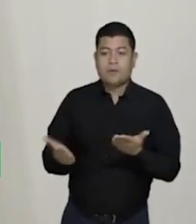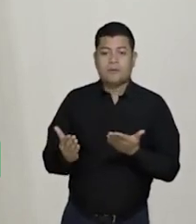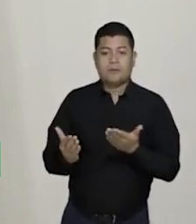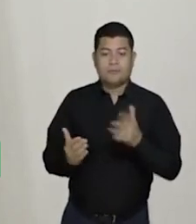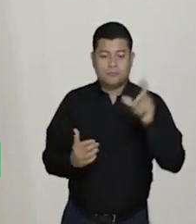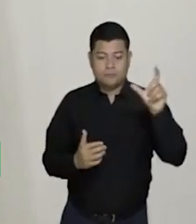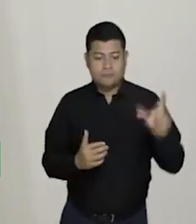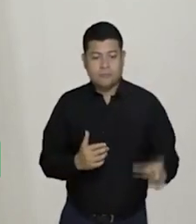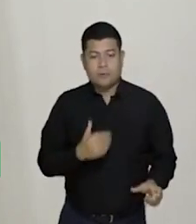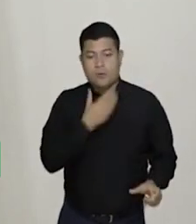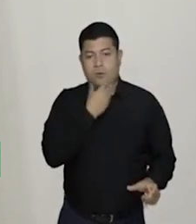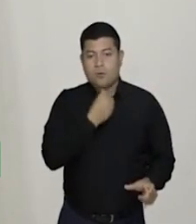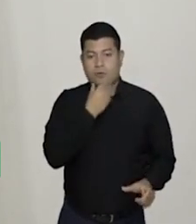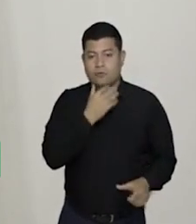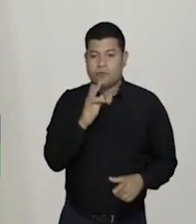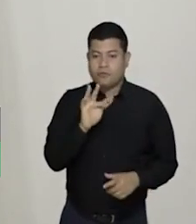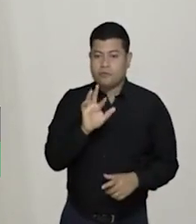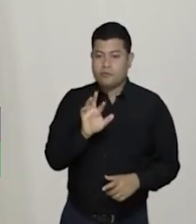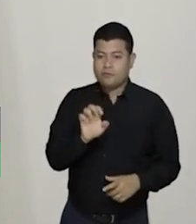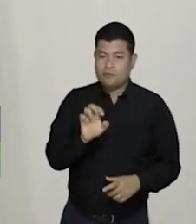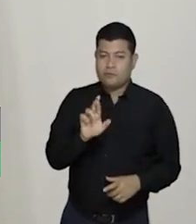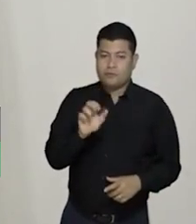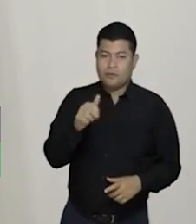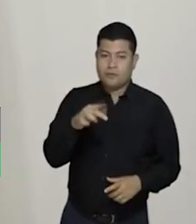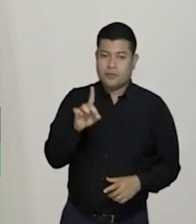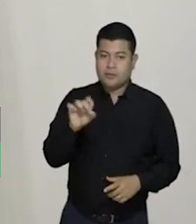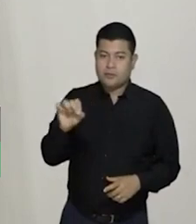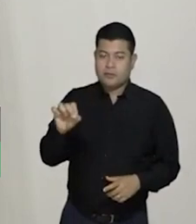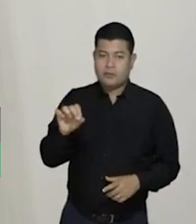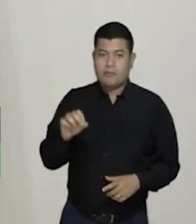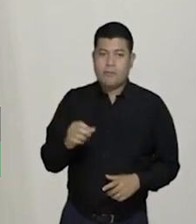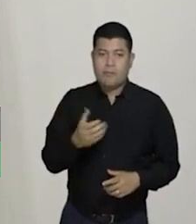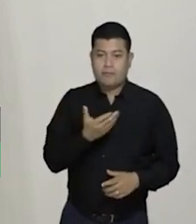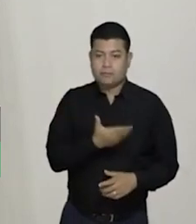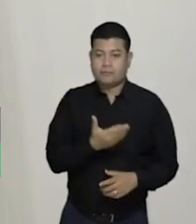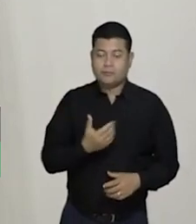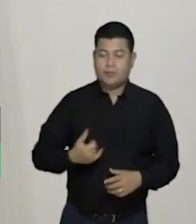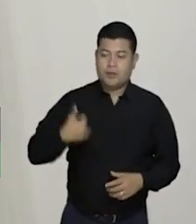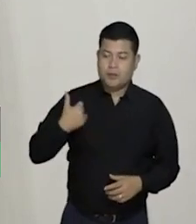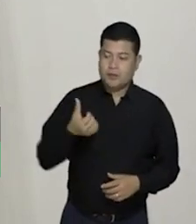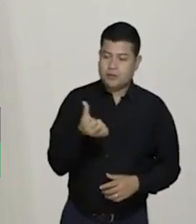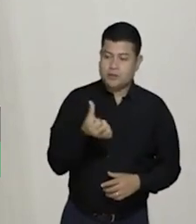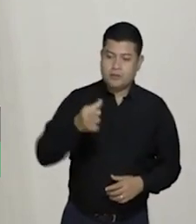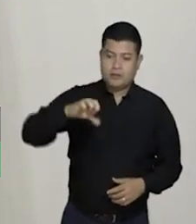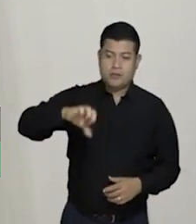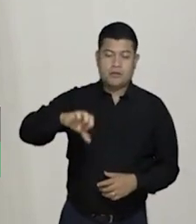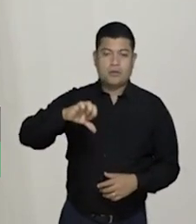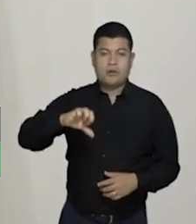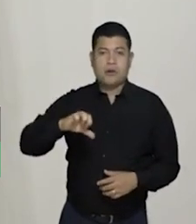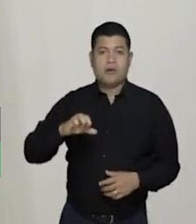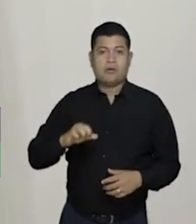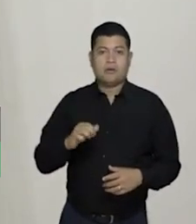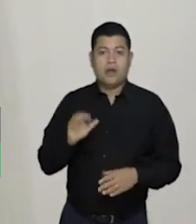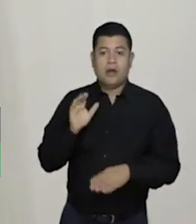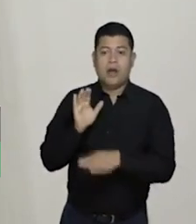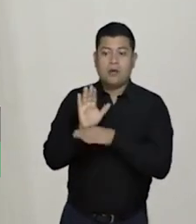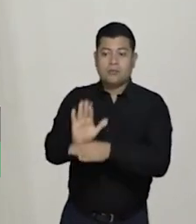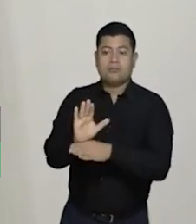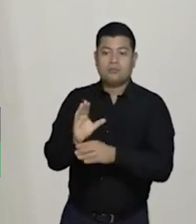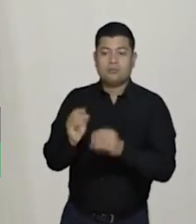69 anos de idade um dos maiores treinadores da história do futsal